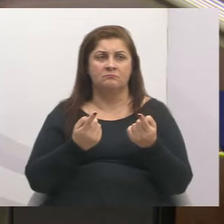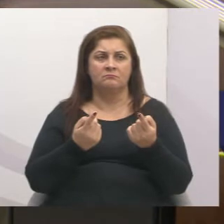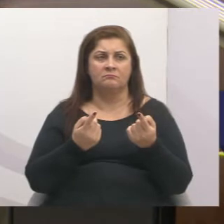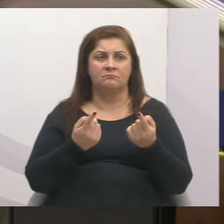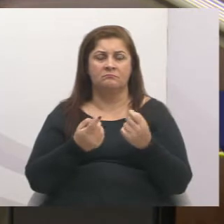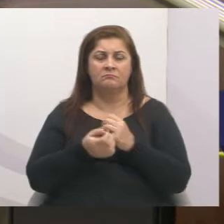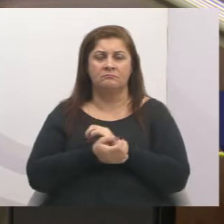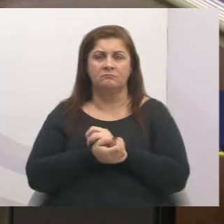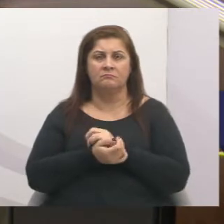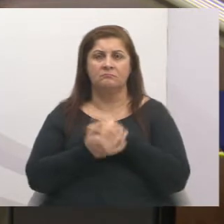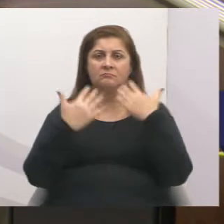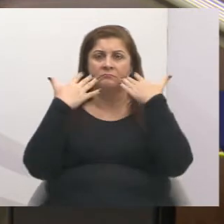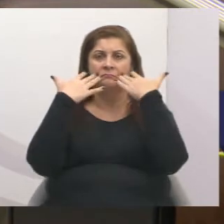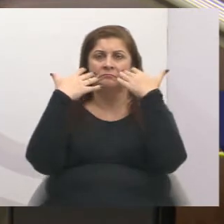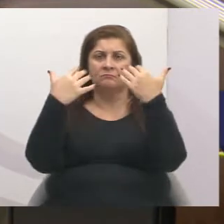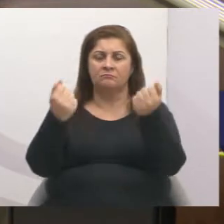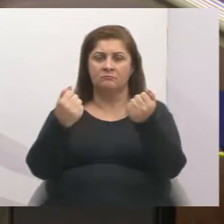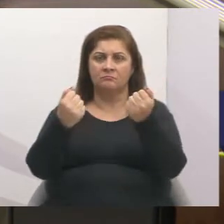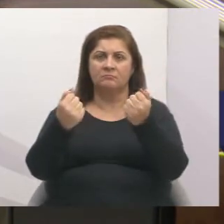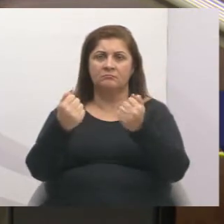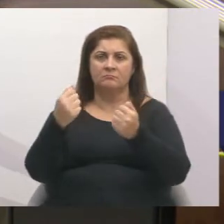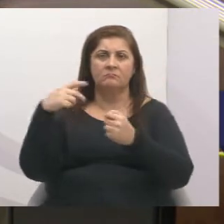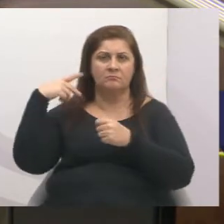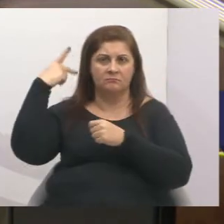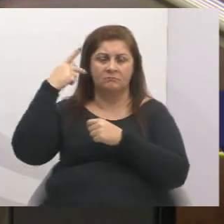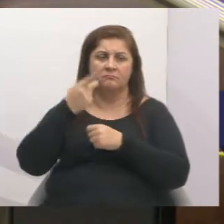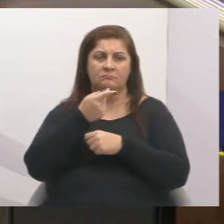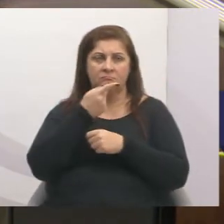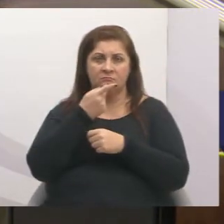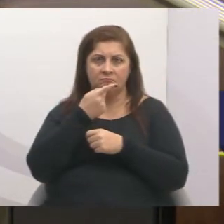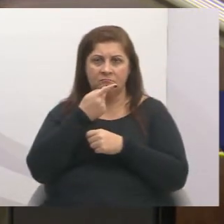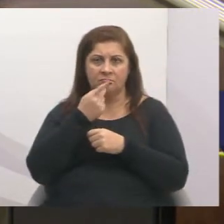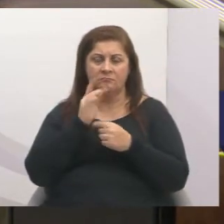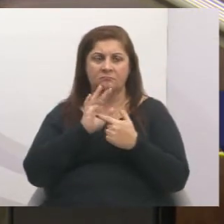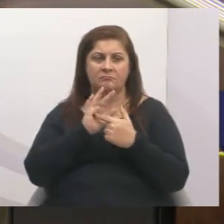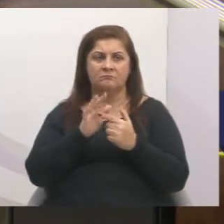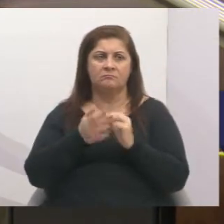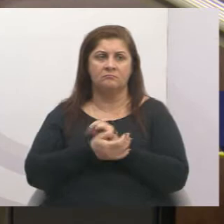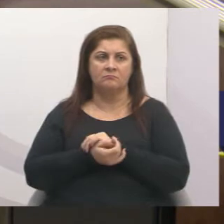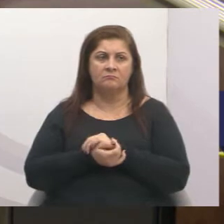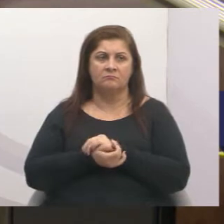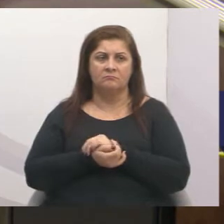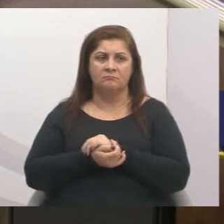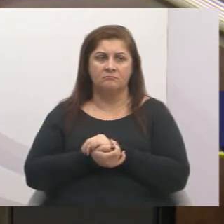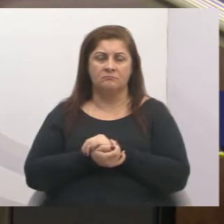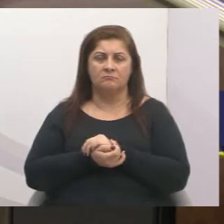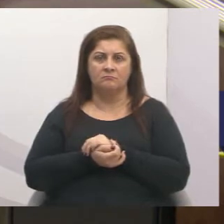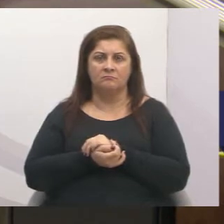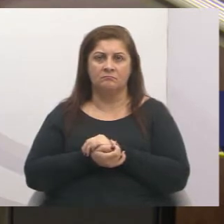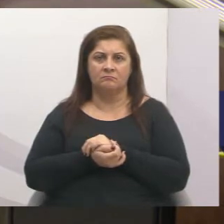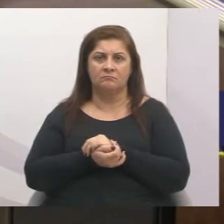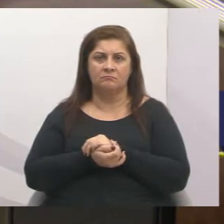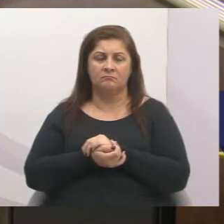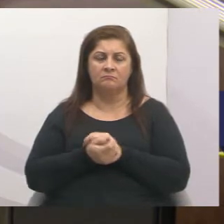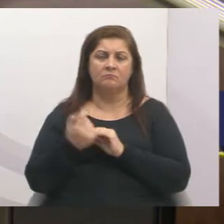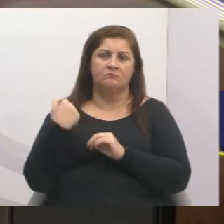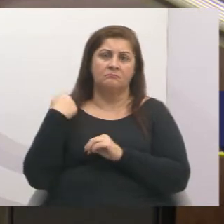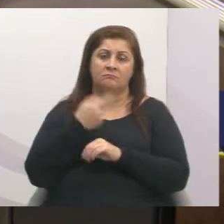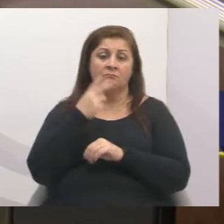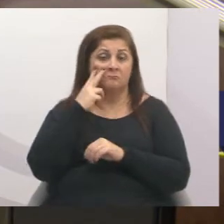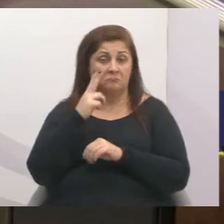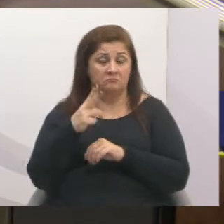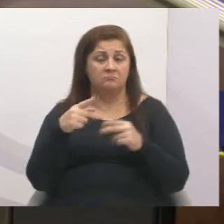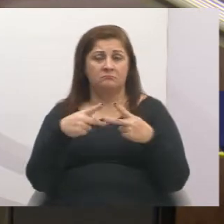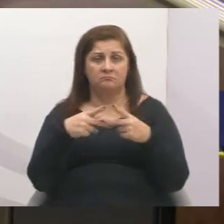na audiência, o vereador entregou um papel, não foram apresentadas detalhadamente lá, pelo que a gente viu, são coisas